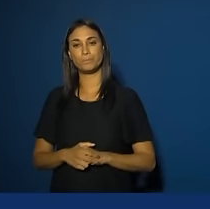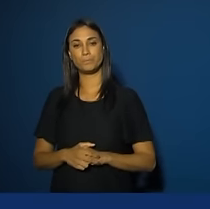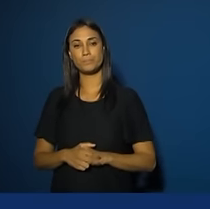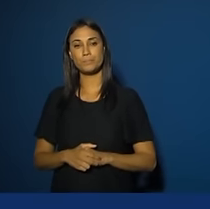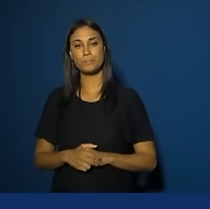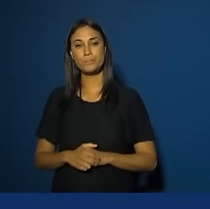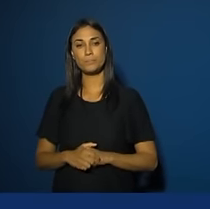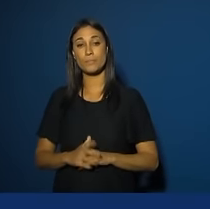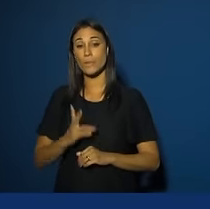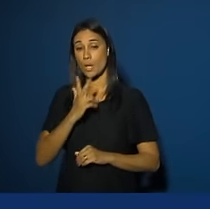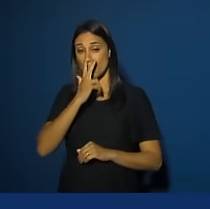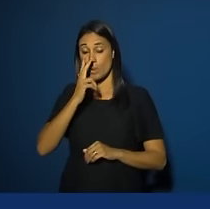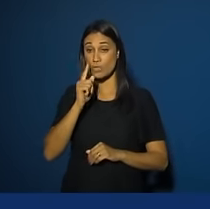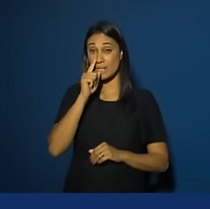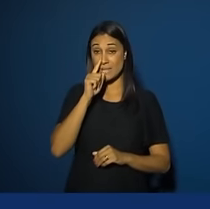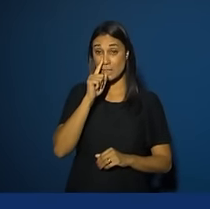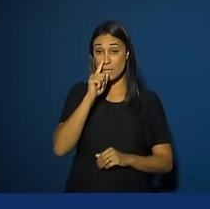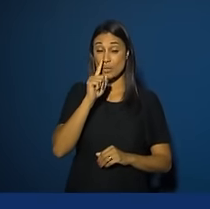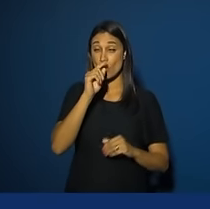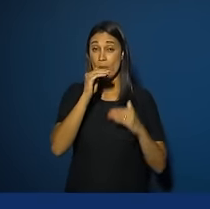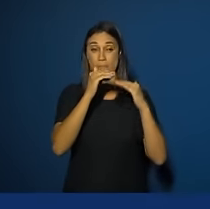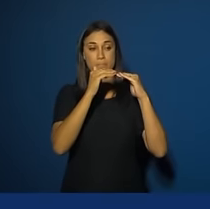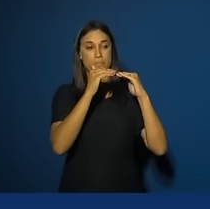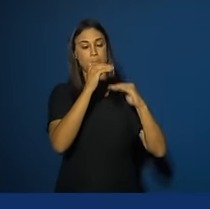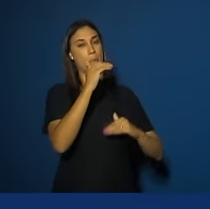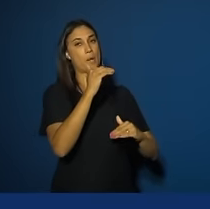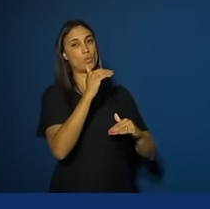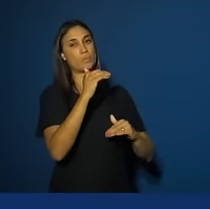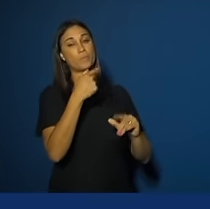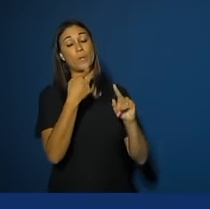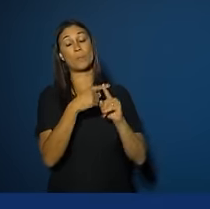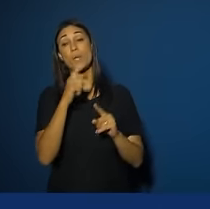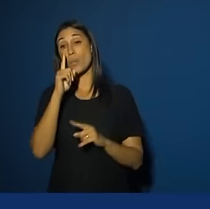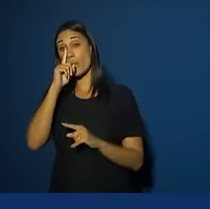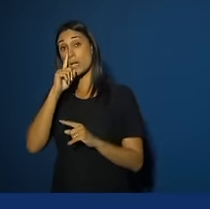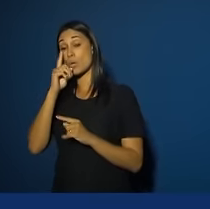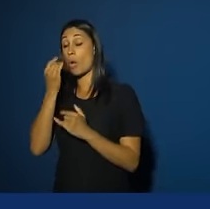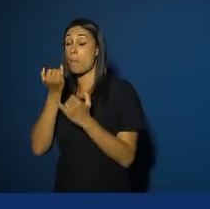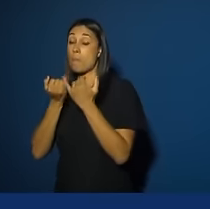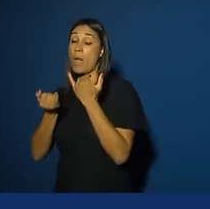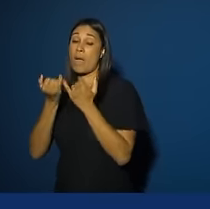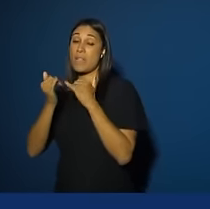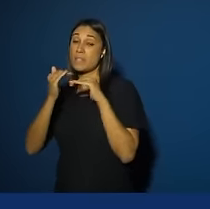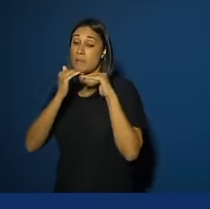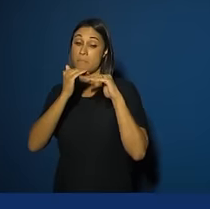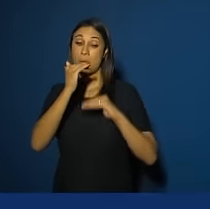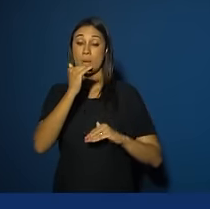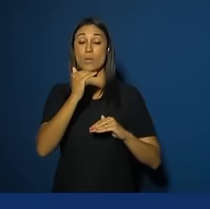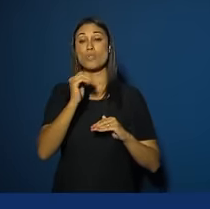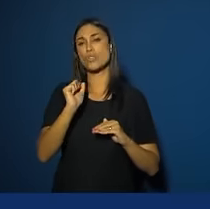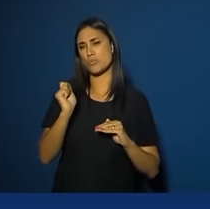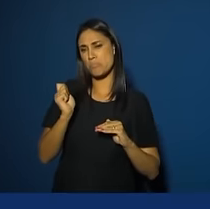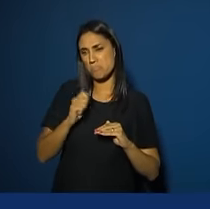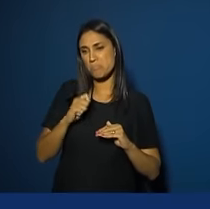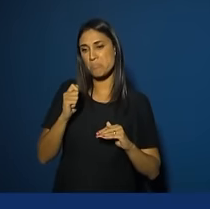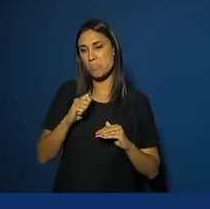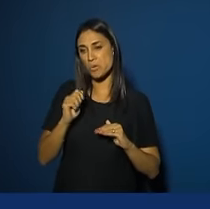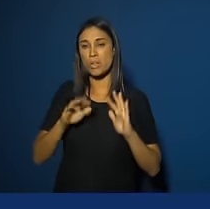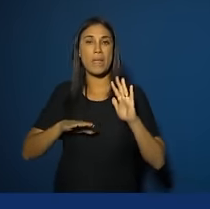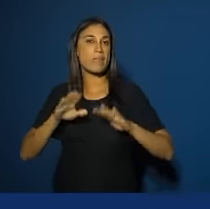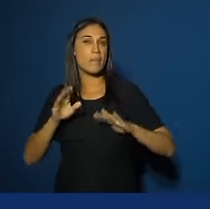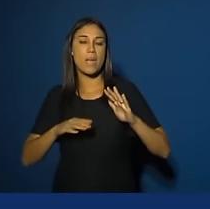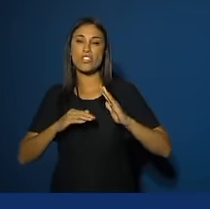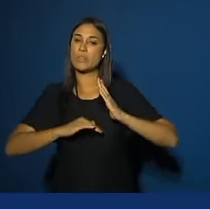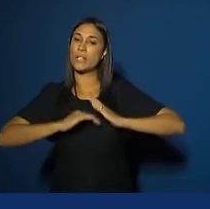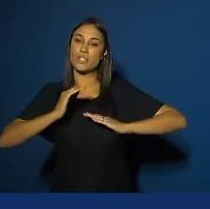Eu acho que os riscos dessa taxa terminal são para baixo, porque os riscos da inflação parecem ser para baixo, e a gente pode... Aí depende um pouco